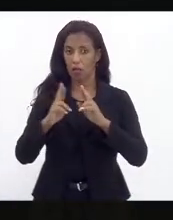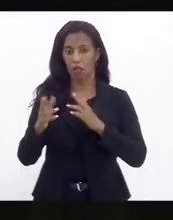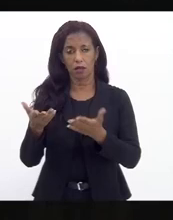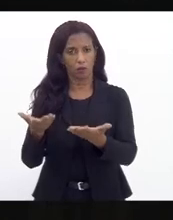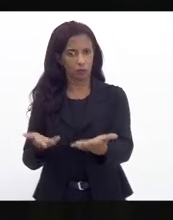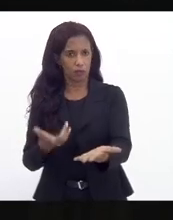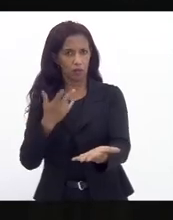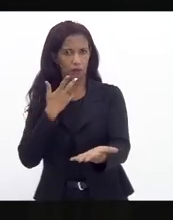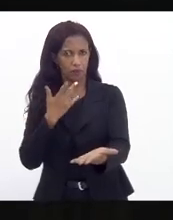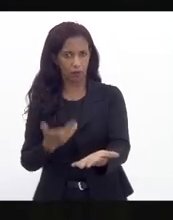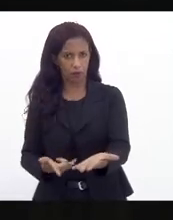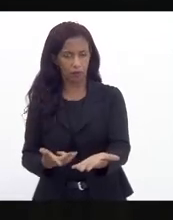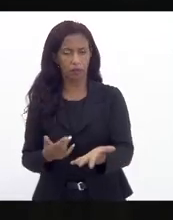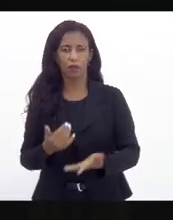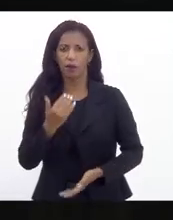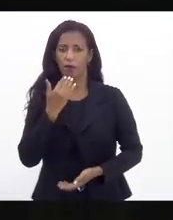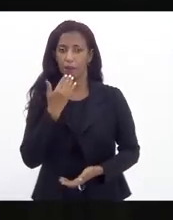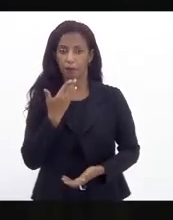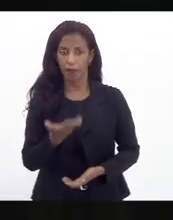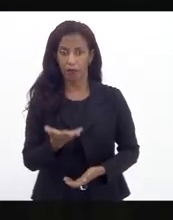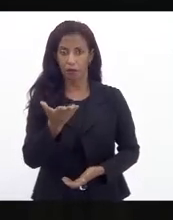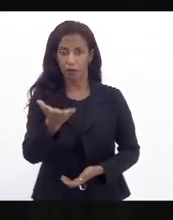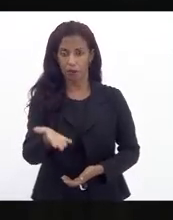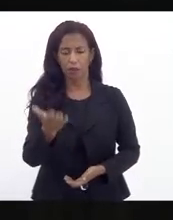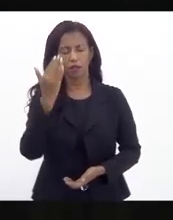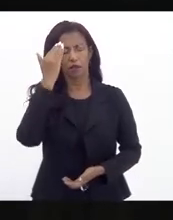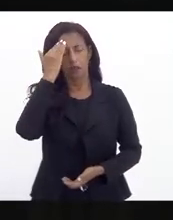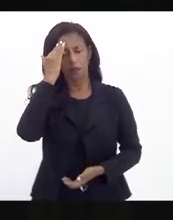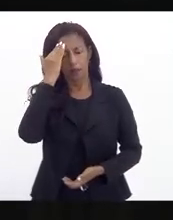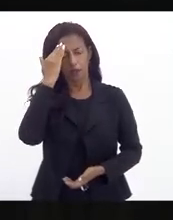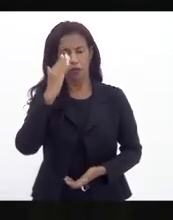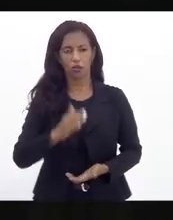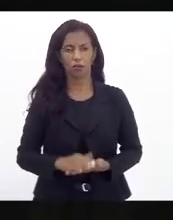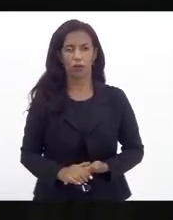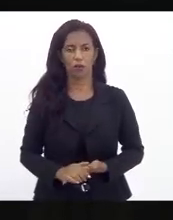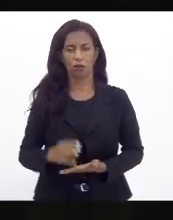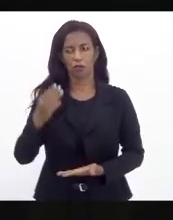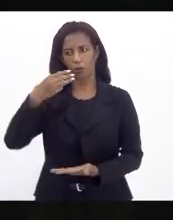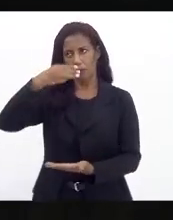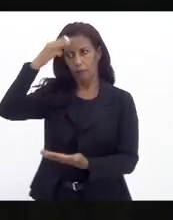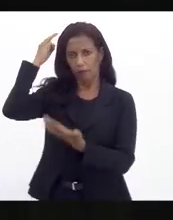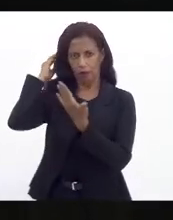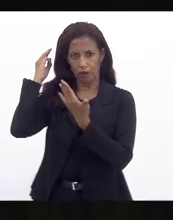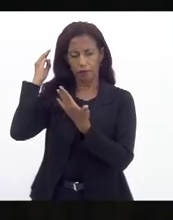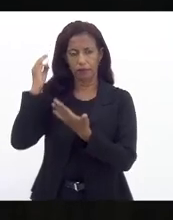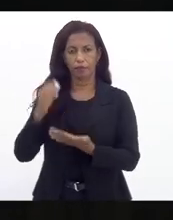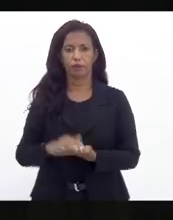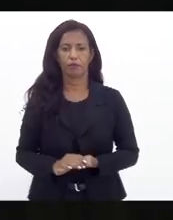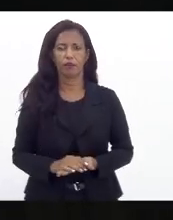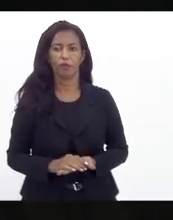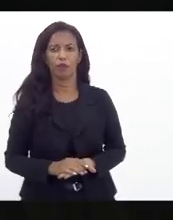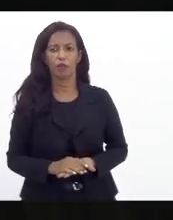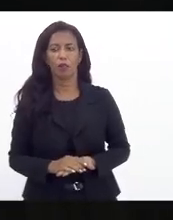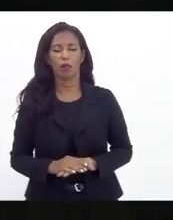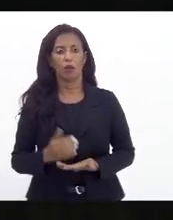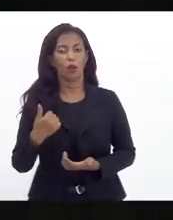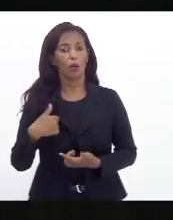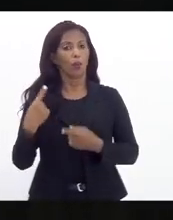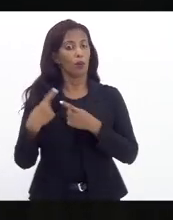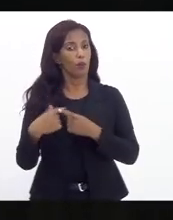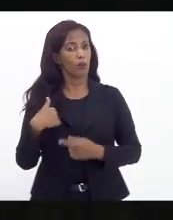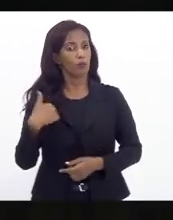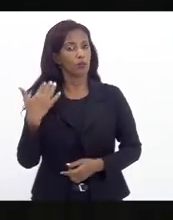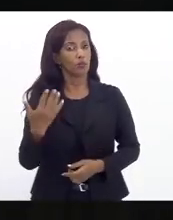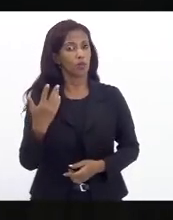a vossa excelência está colocando pediria que a vossa excelência tente um entendimento com o Márcio porque por duas vezes aqui eu já